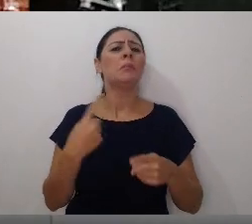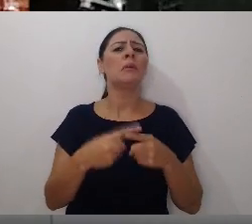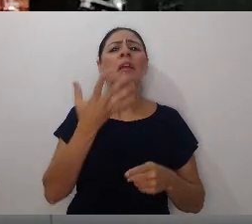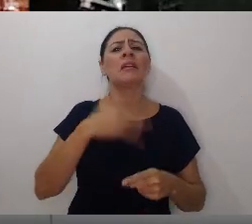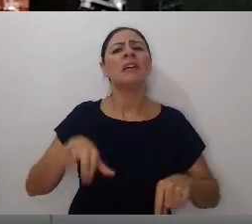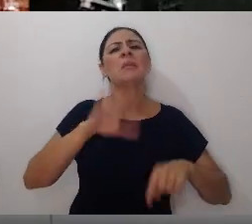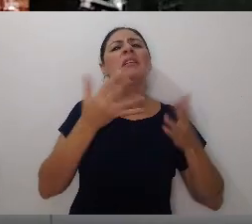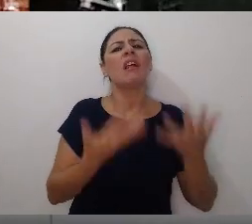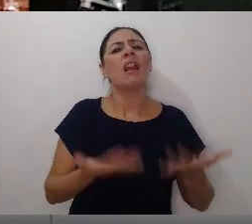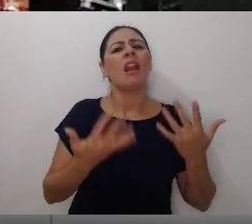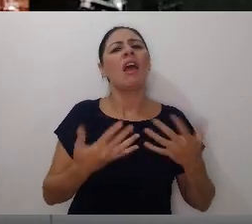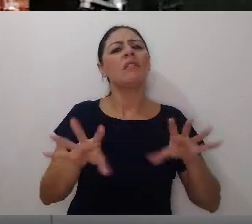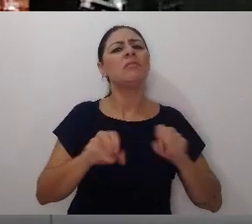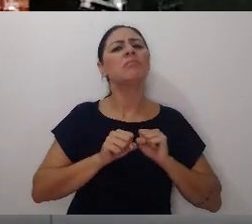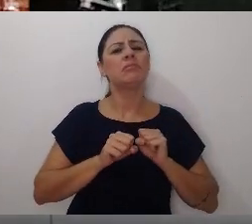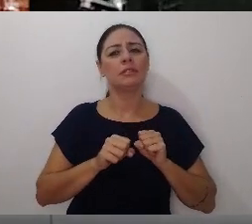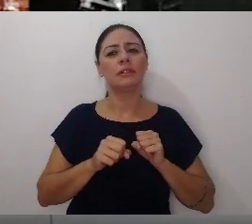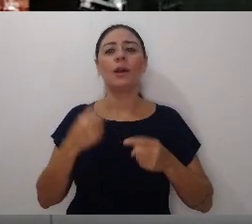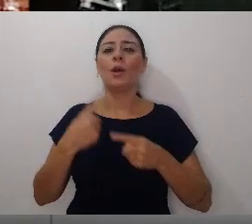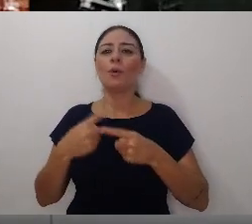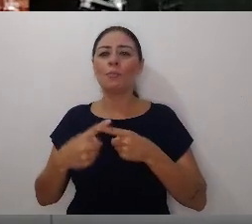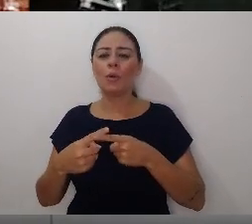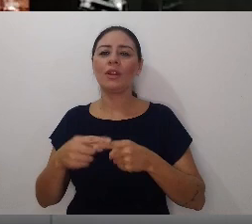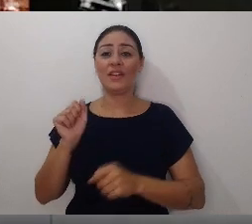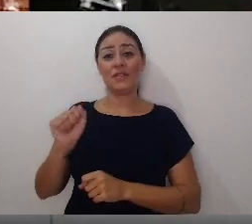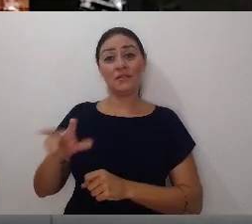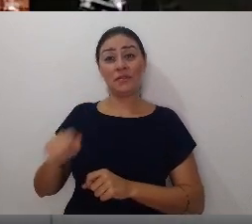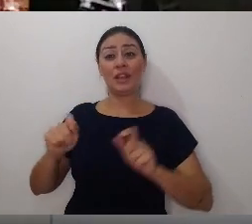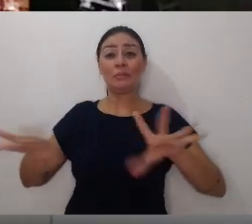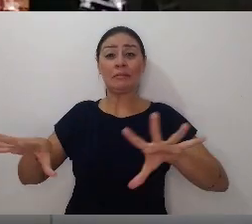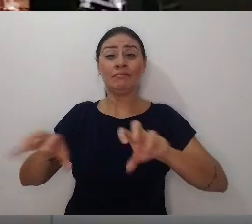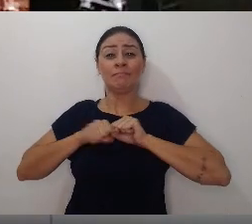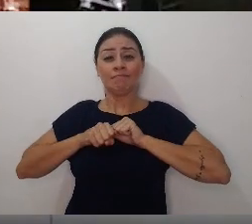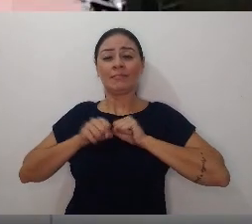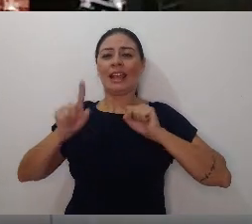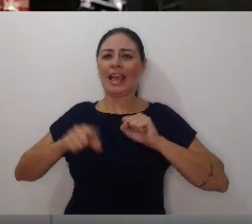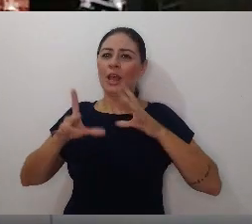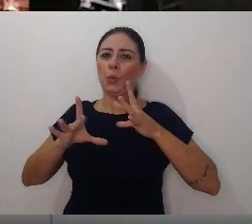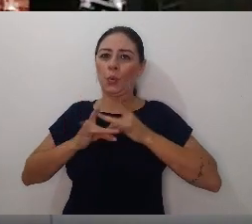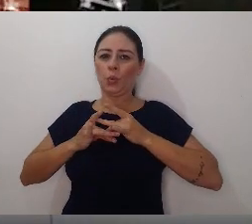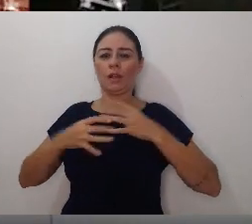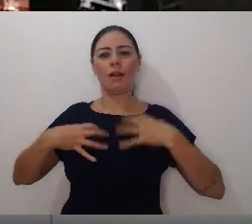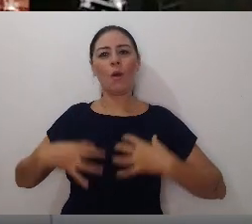contra o Covid, tá? Ah, por que crianças têm mais leve? Porque aquelas espículas do vírus, elas precisam de um receptor para se